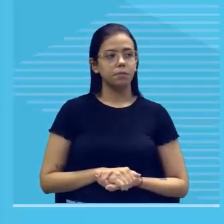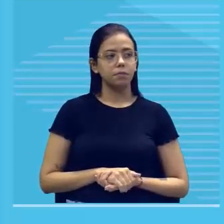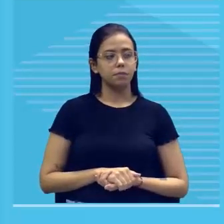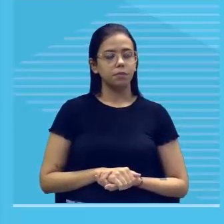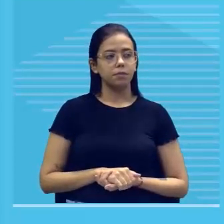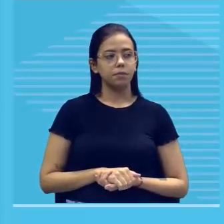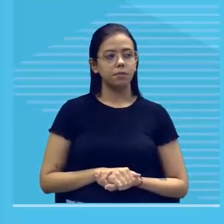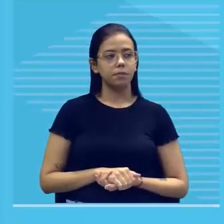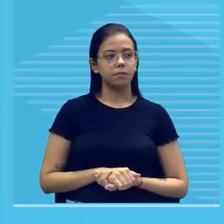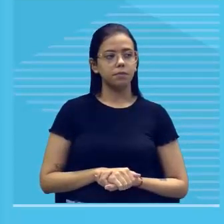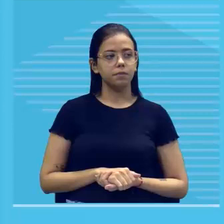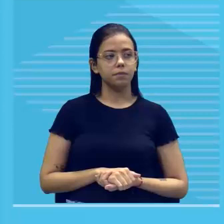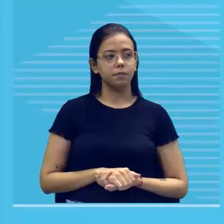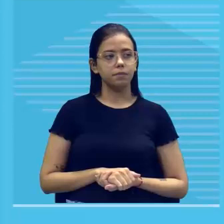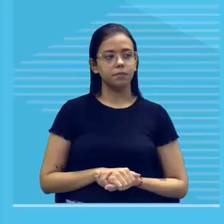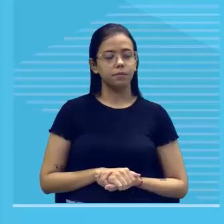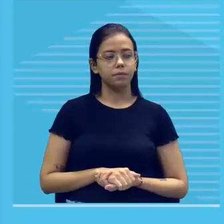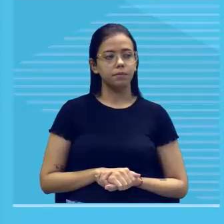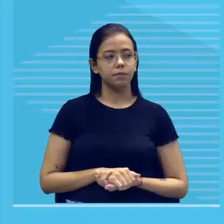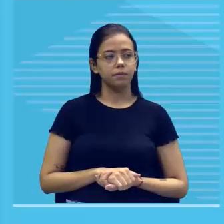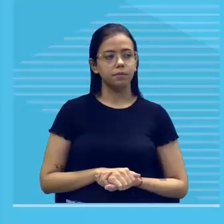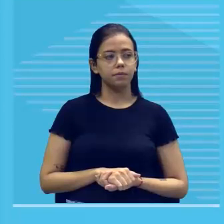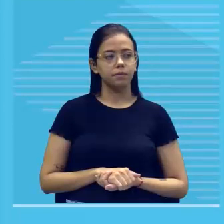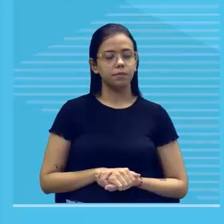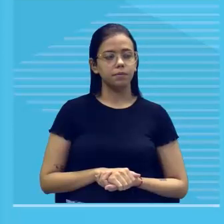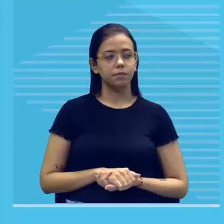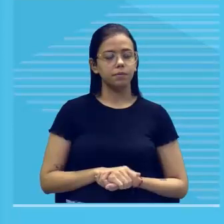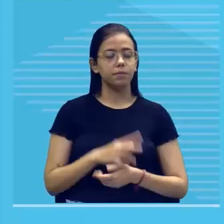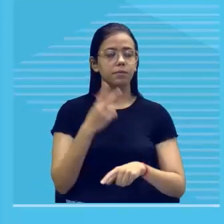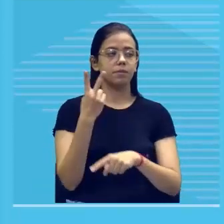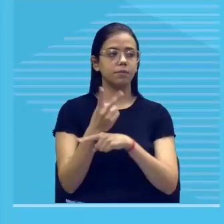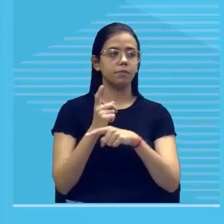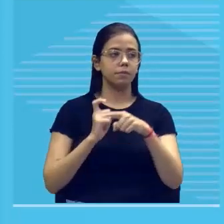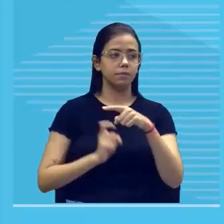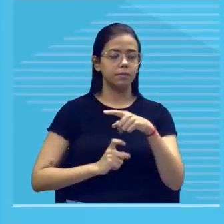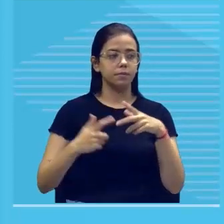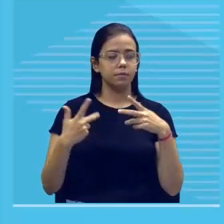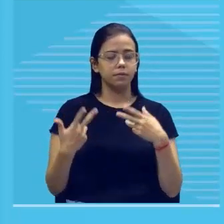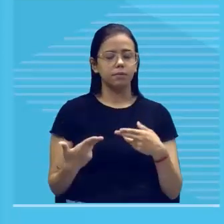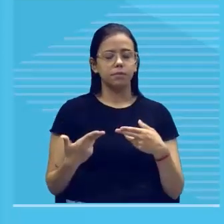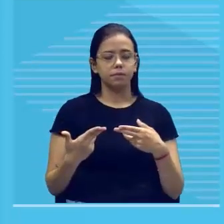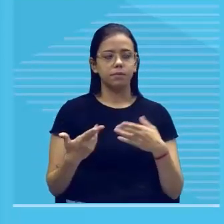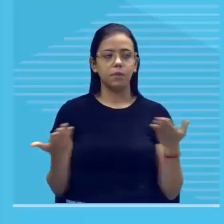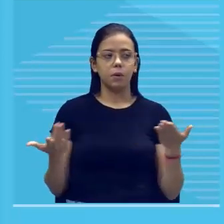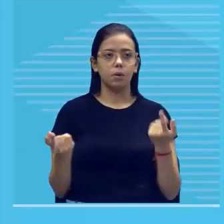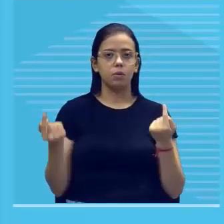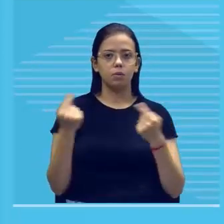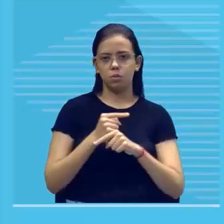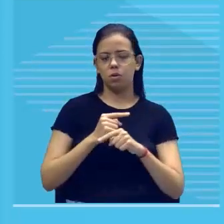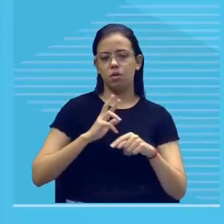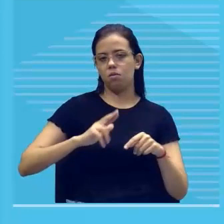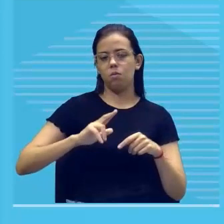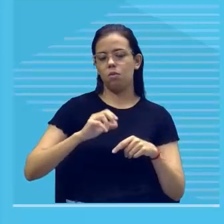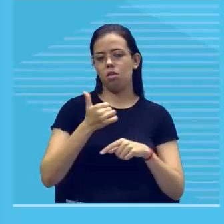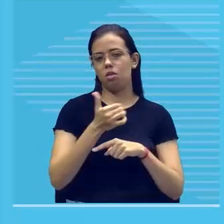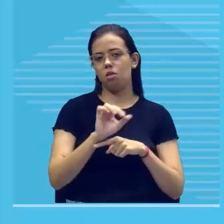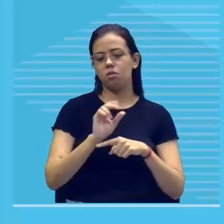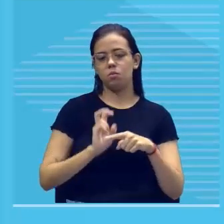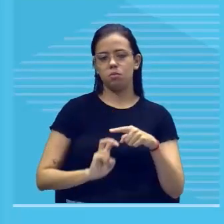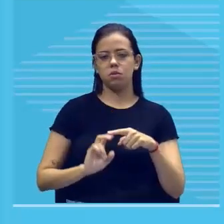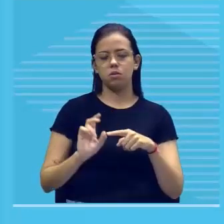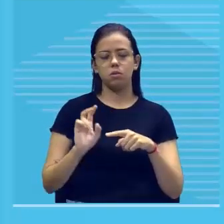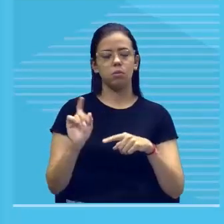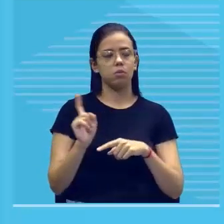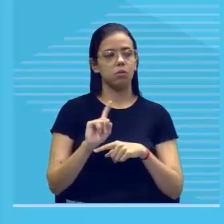a 2 sobre x igual a aí eu vou inverter eu não vou colocar 10 sobre 5